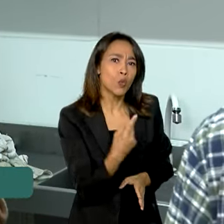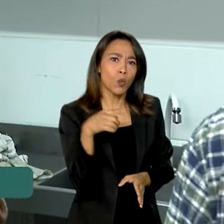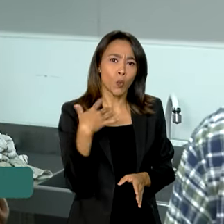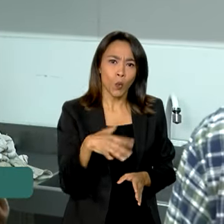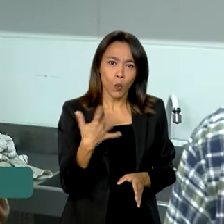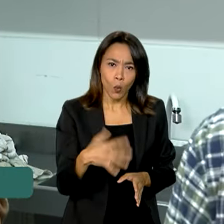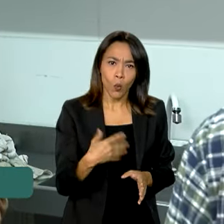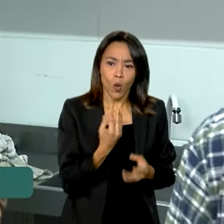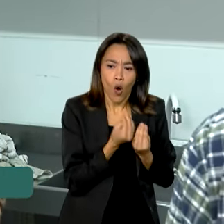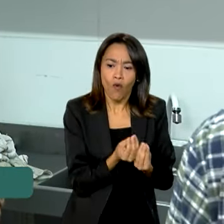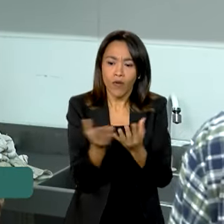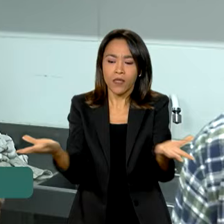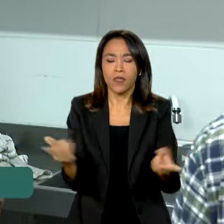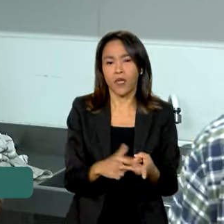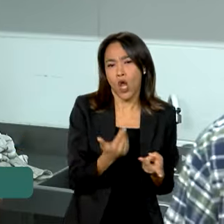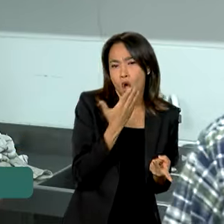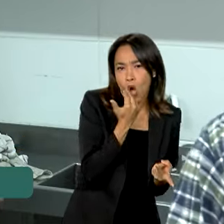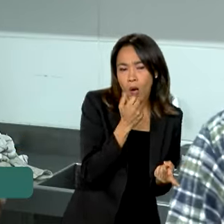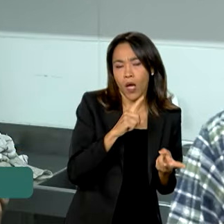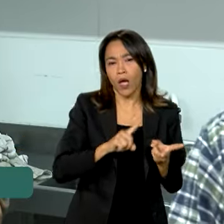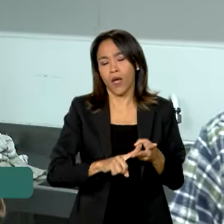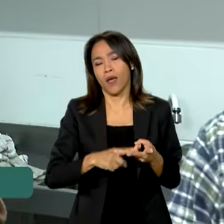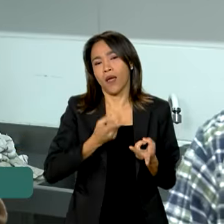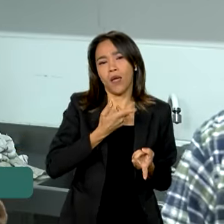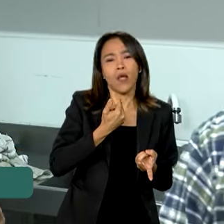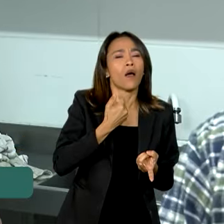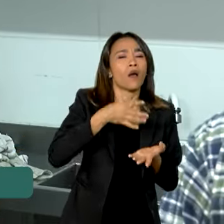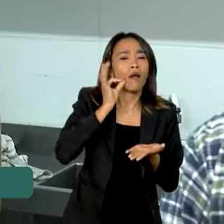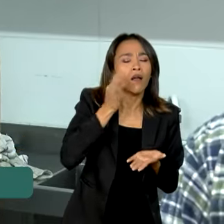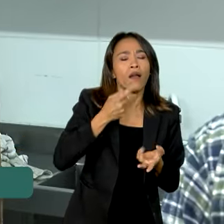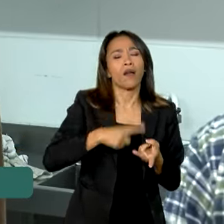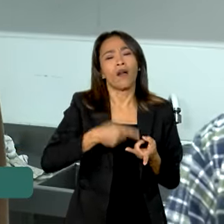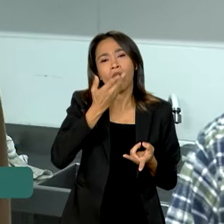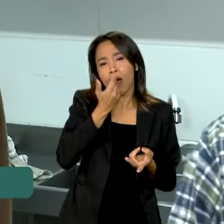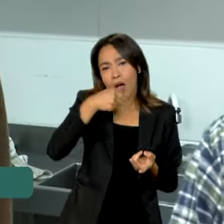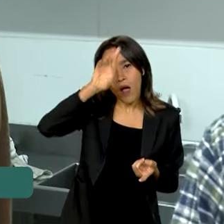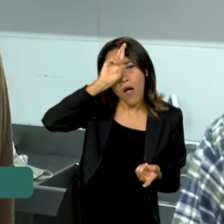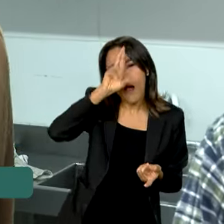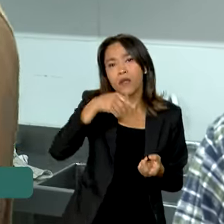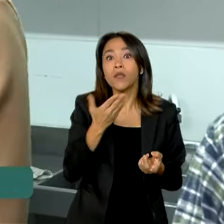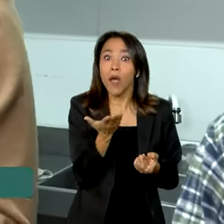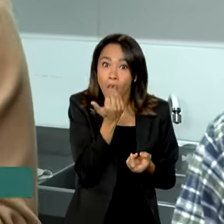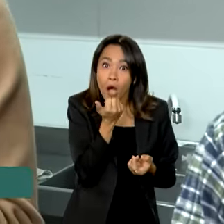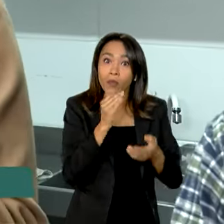café da manhã, almoço, lanche da tarde e jantar. Como a gente pode ver aqui, ó,